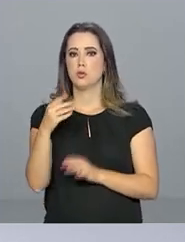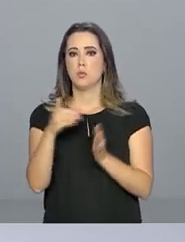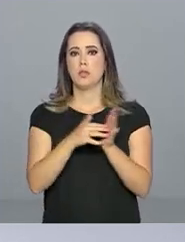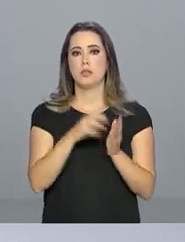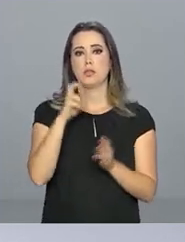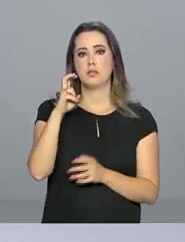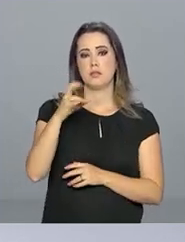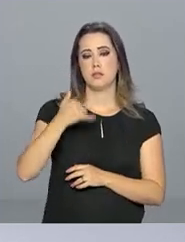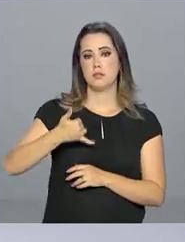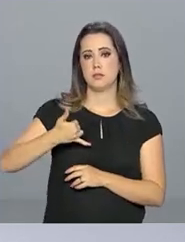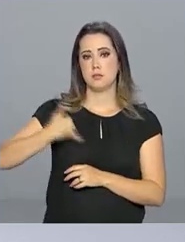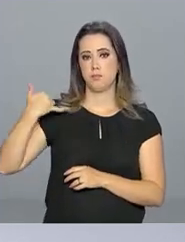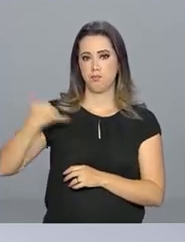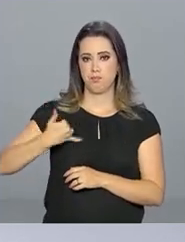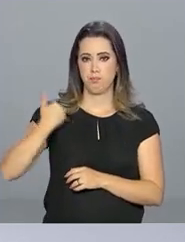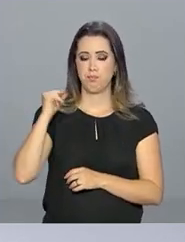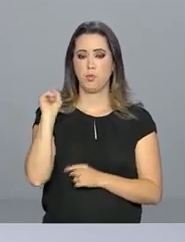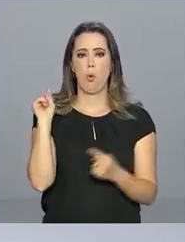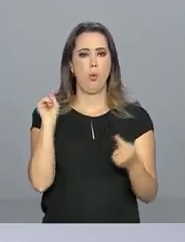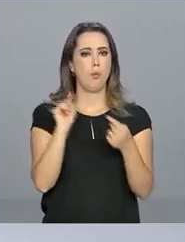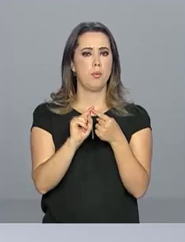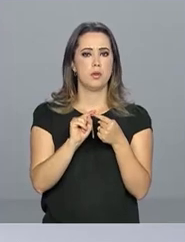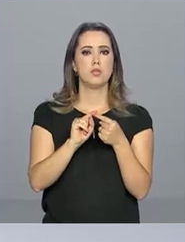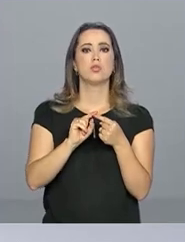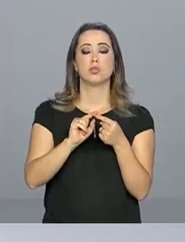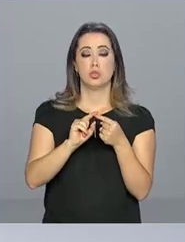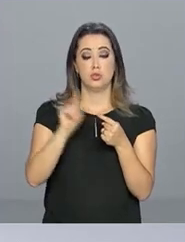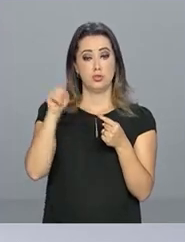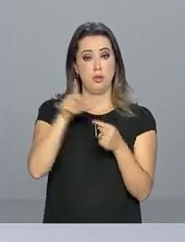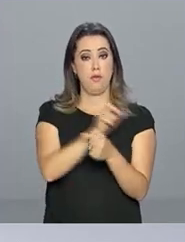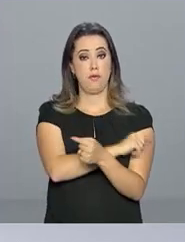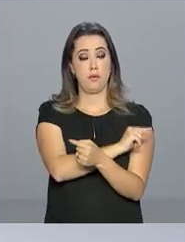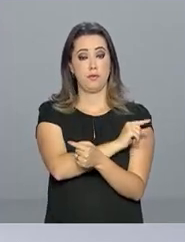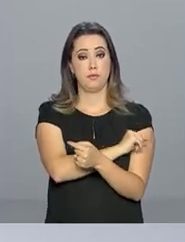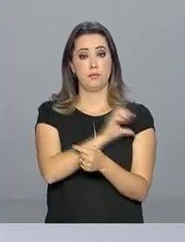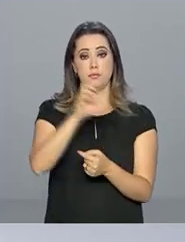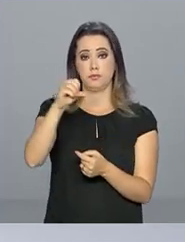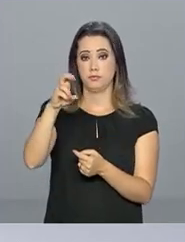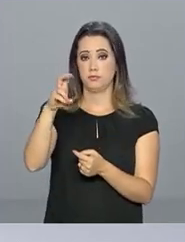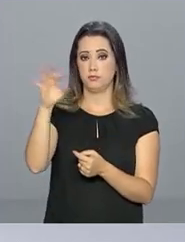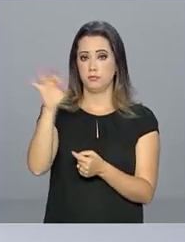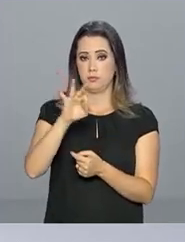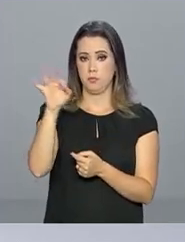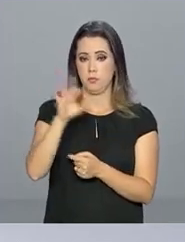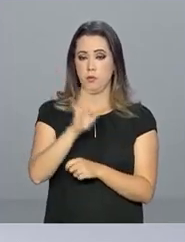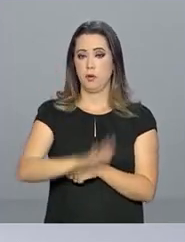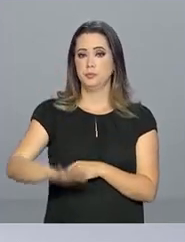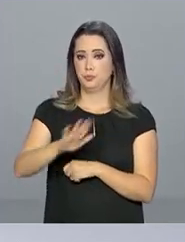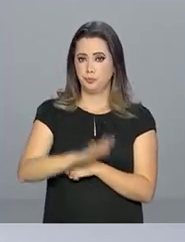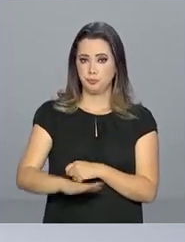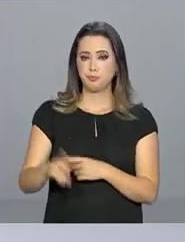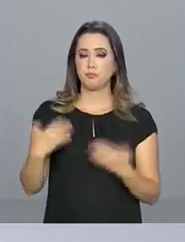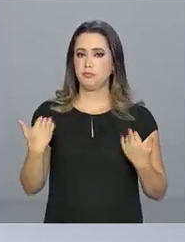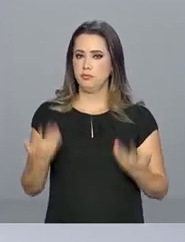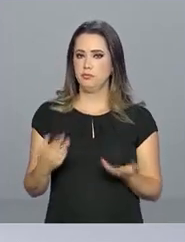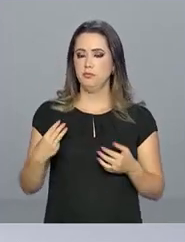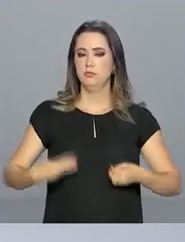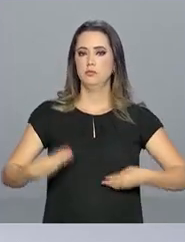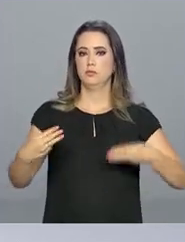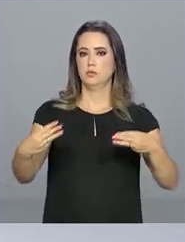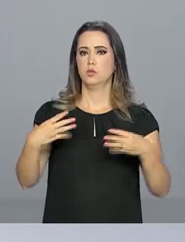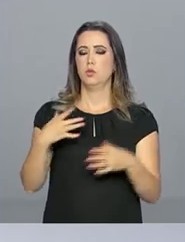cinco anos de idade a meta é vacinar 95% dessas crianças o ministro da saúde gilberto occhi